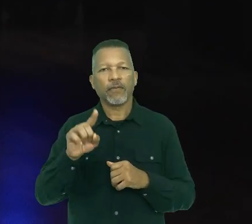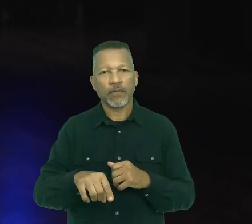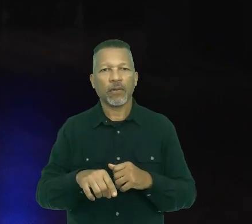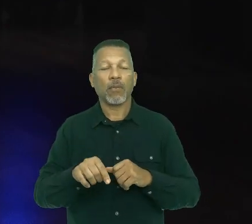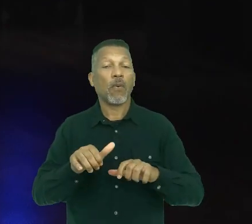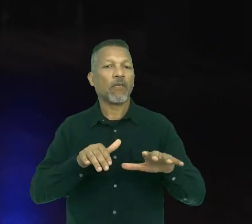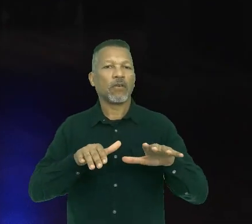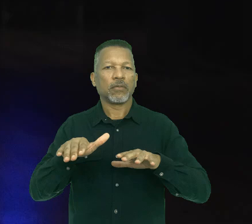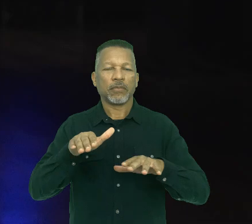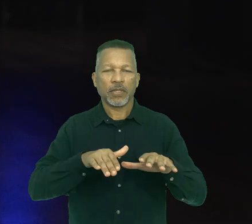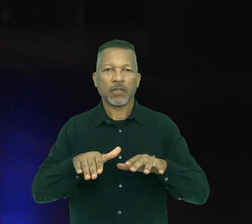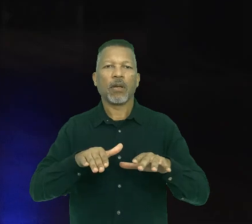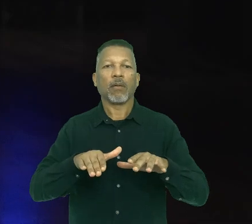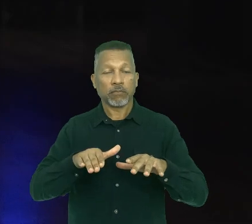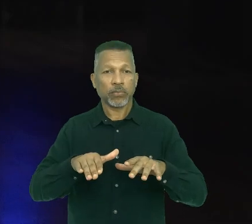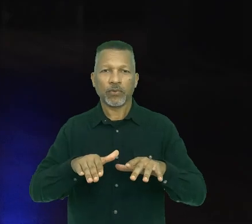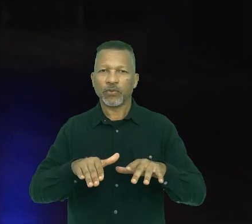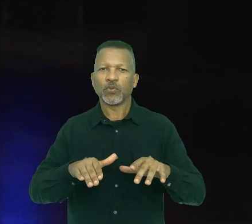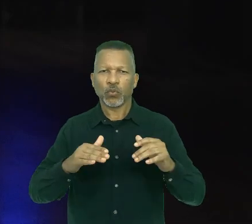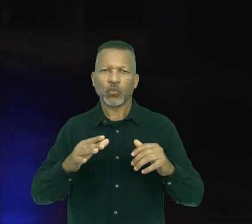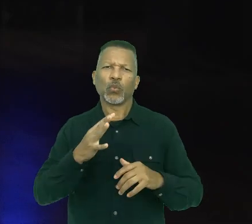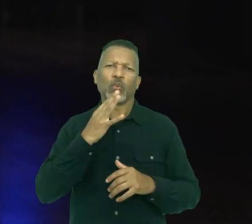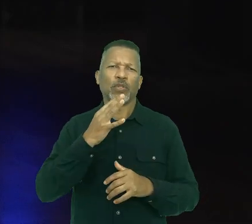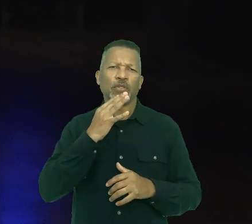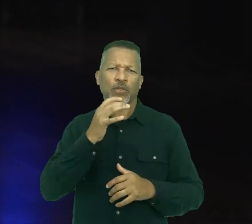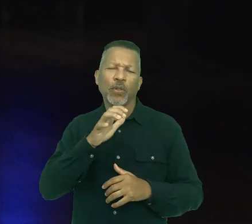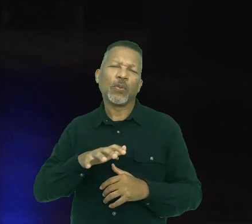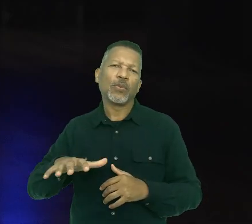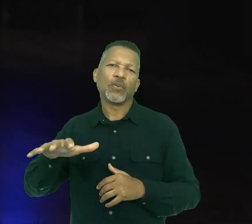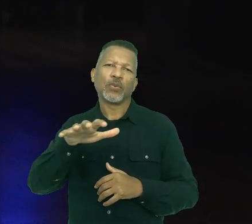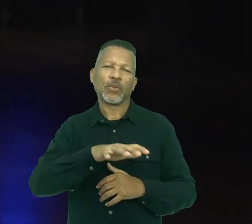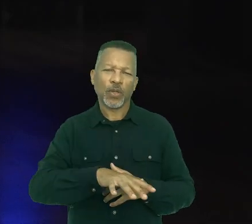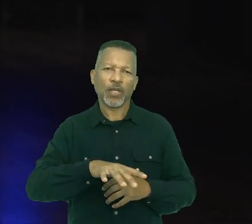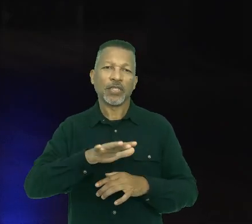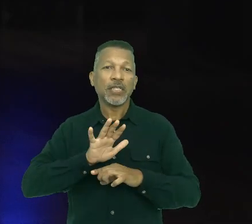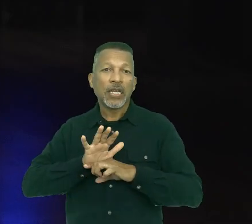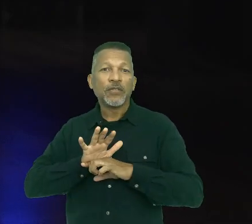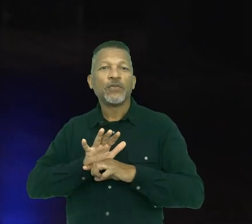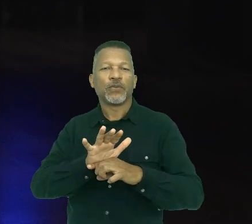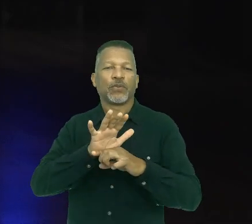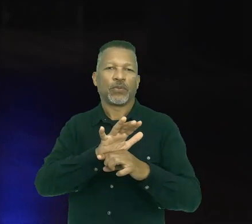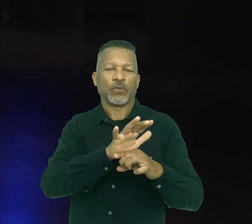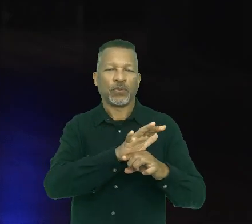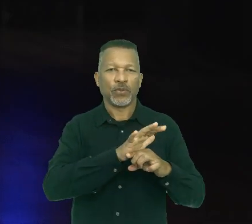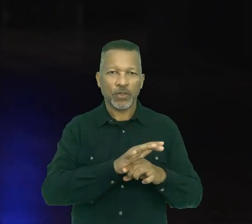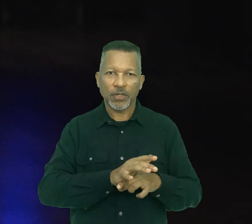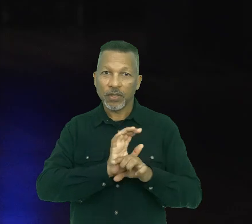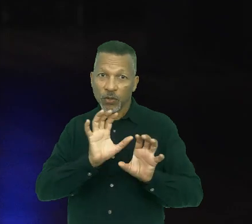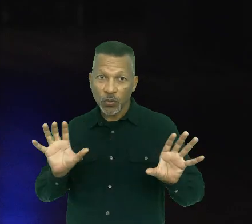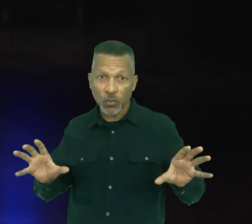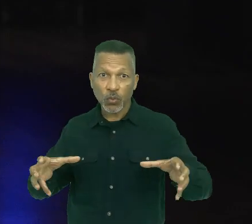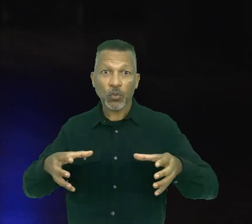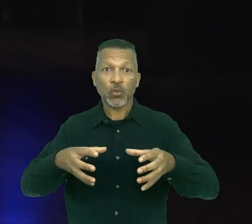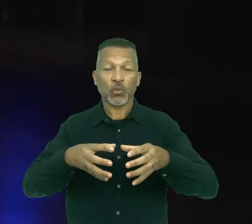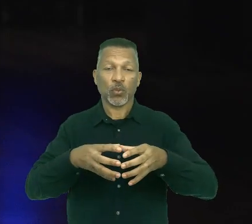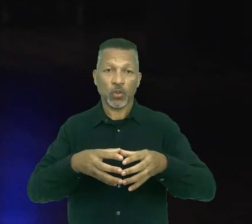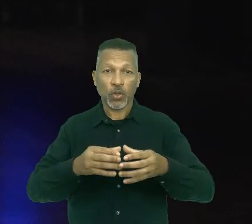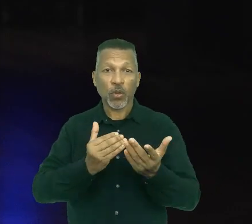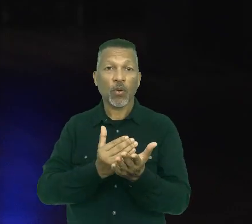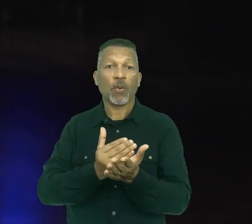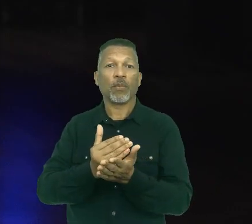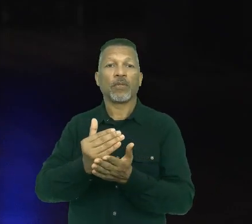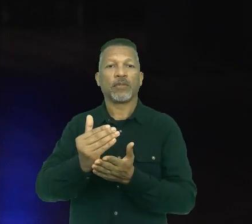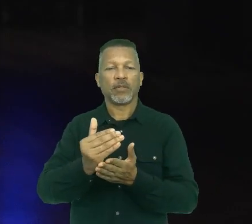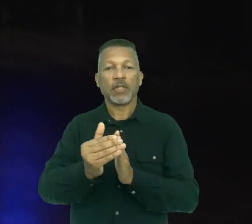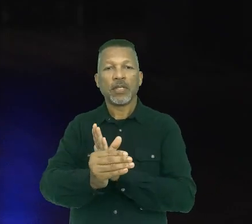movimento popular e solidário e coletivo que surgiu até